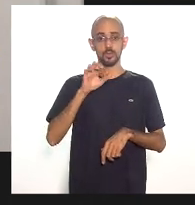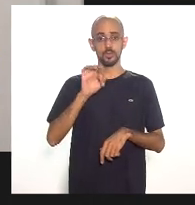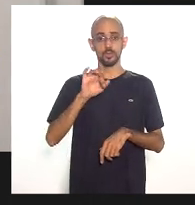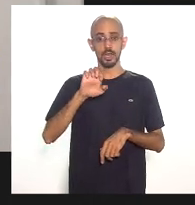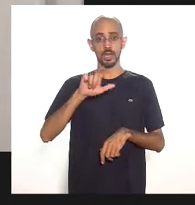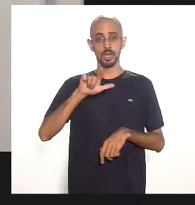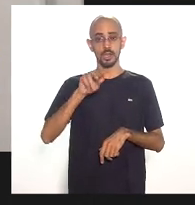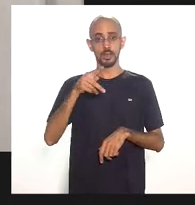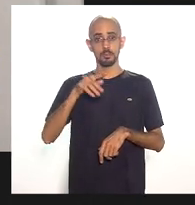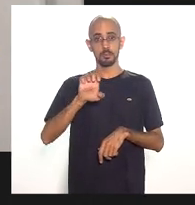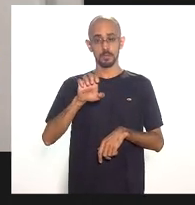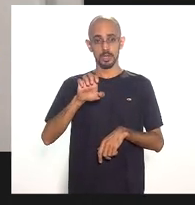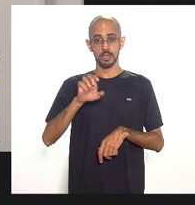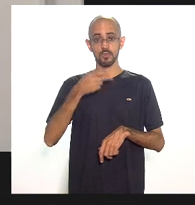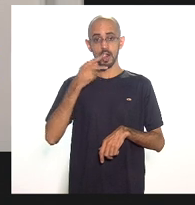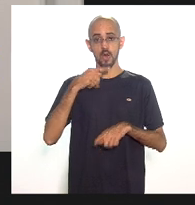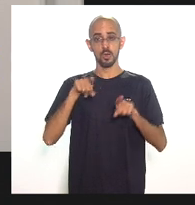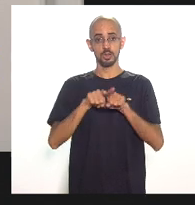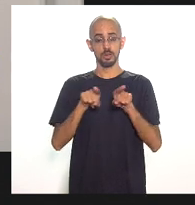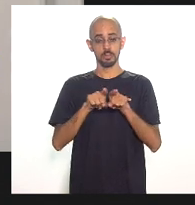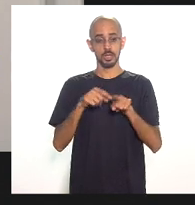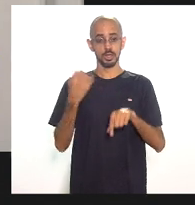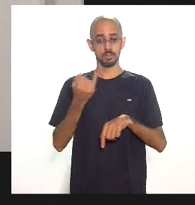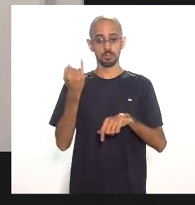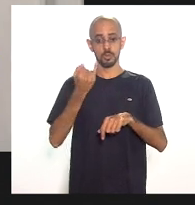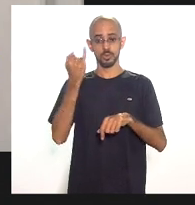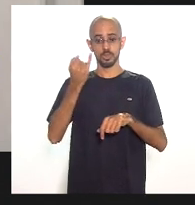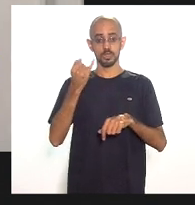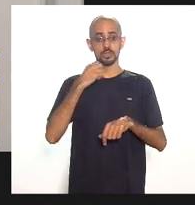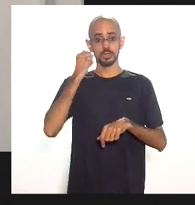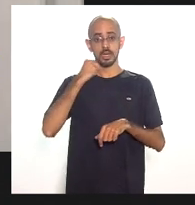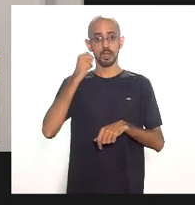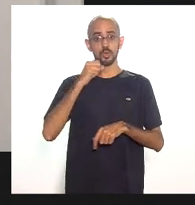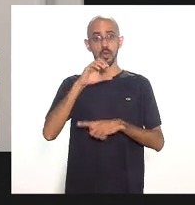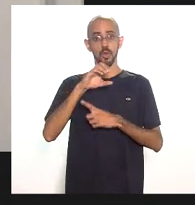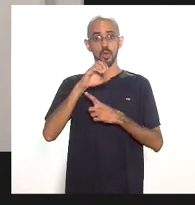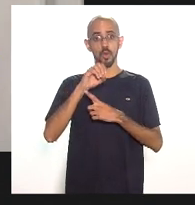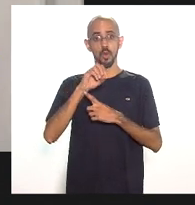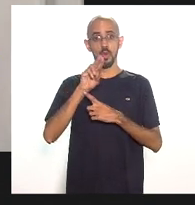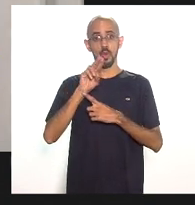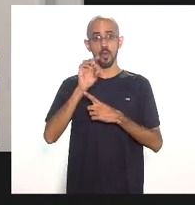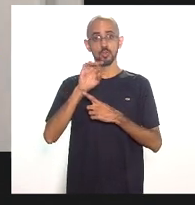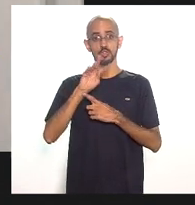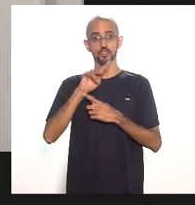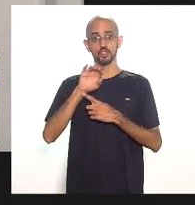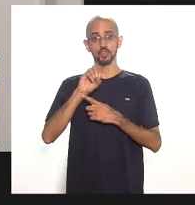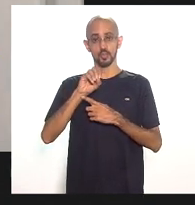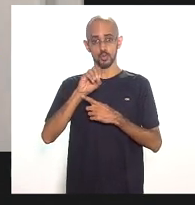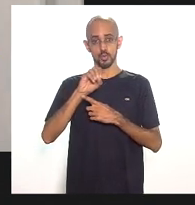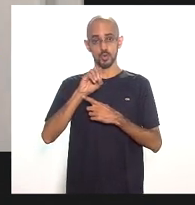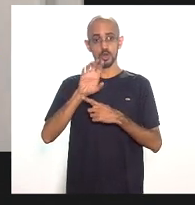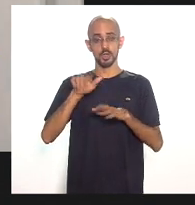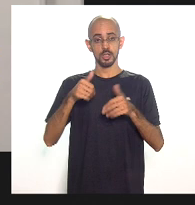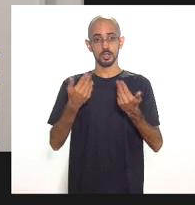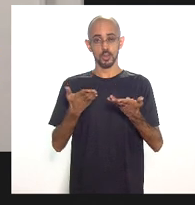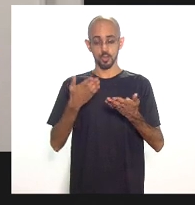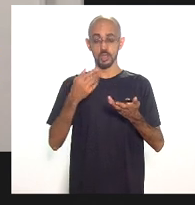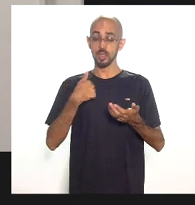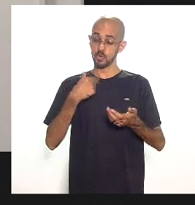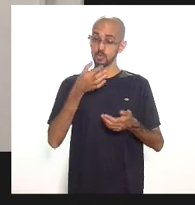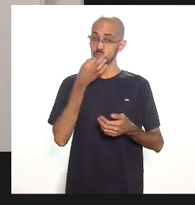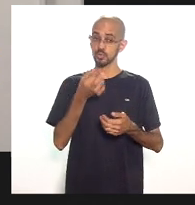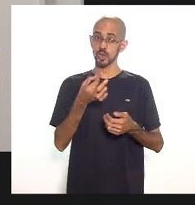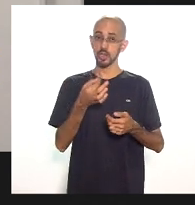a importância da participação do senador Portinho, E aí eu sugeri que nós pudéssemos também deliberar,